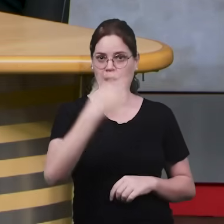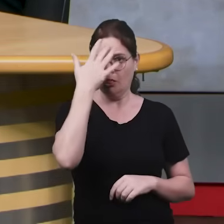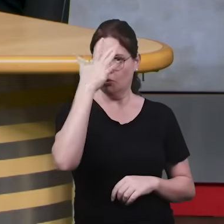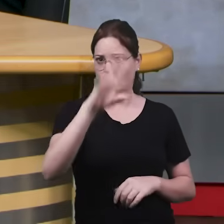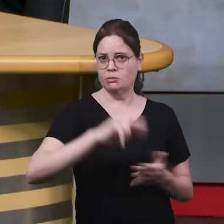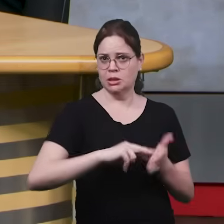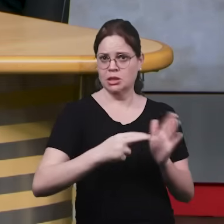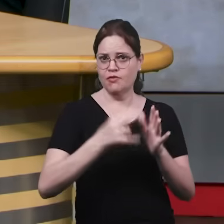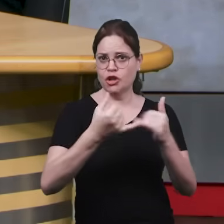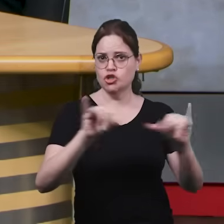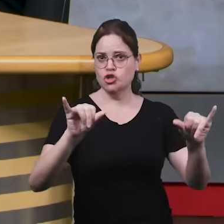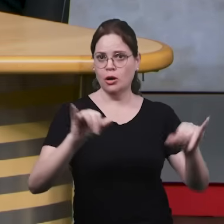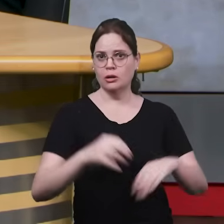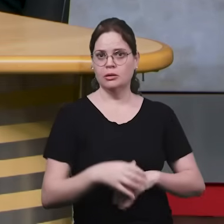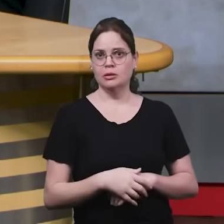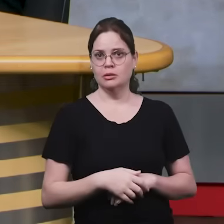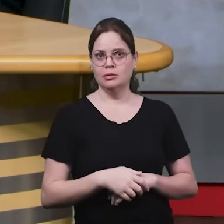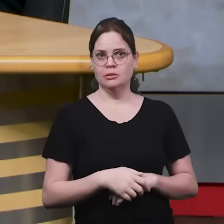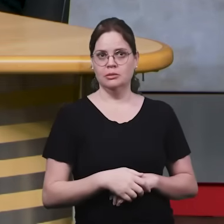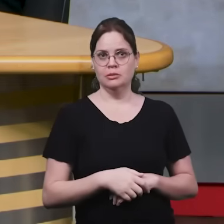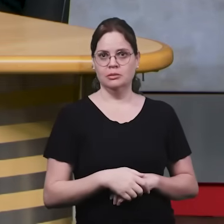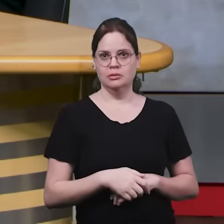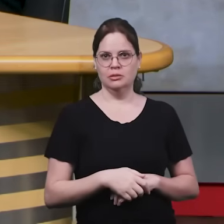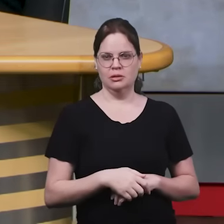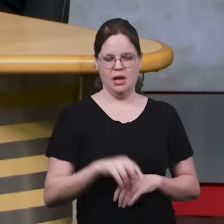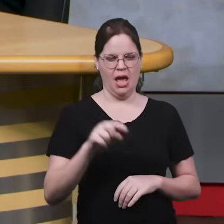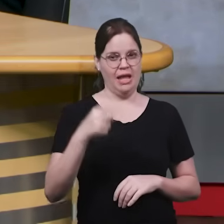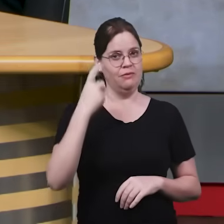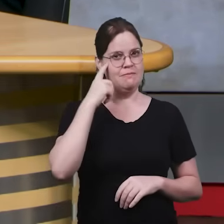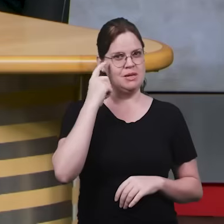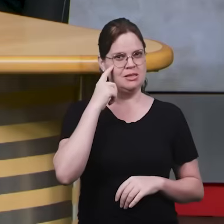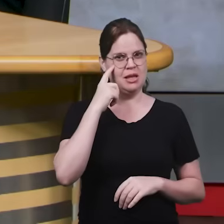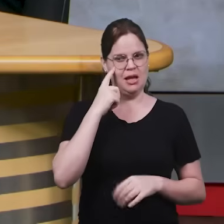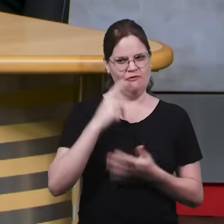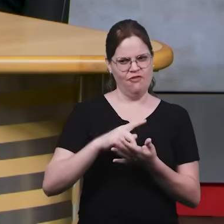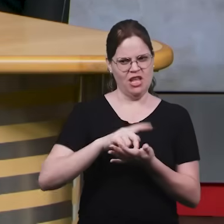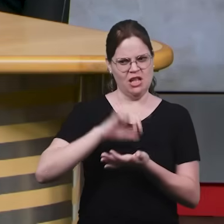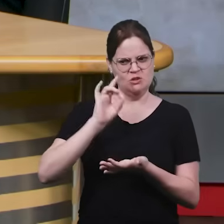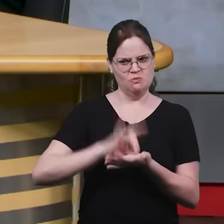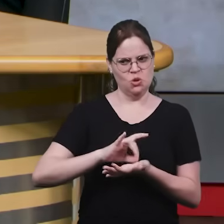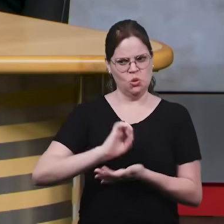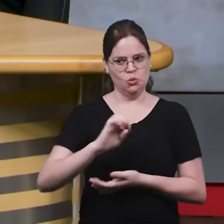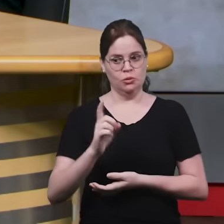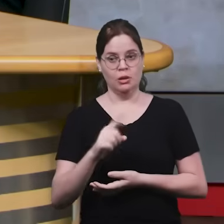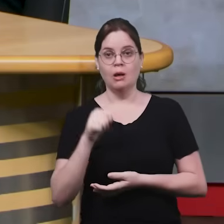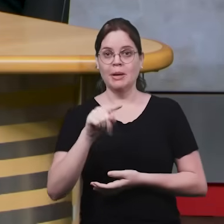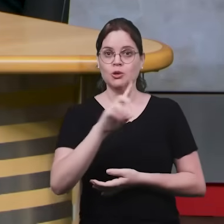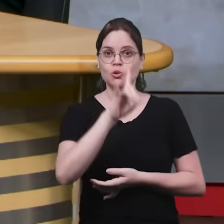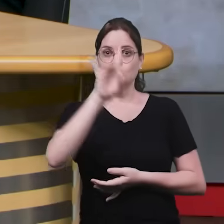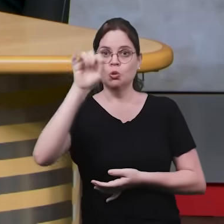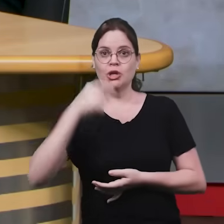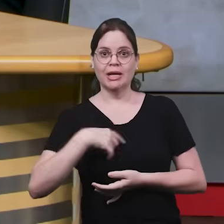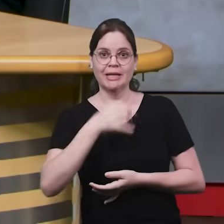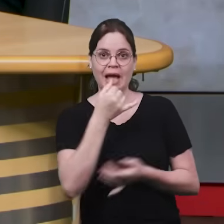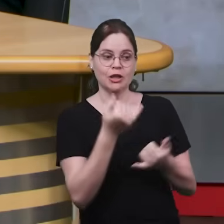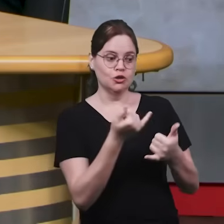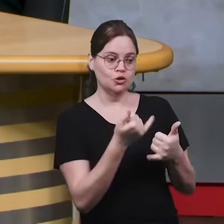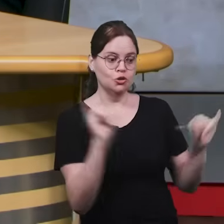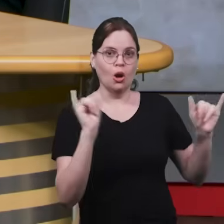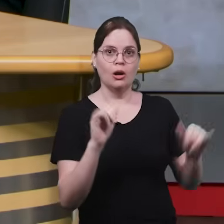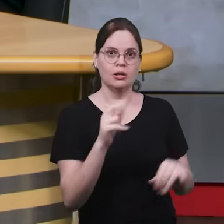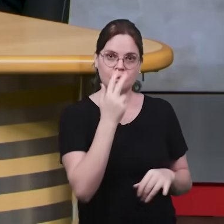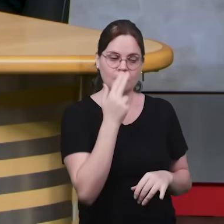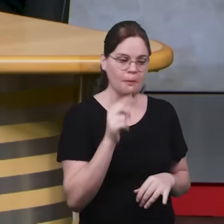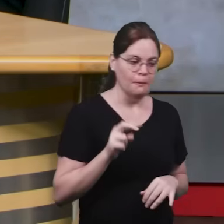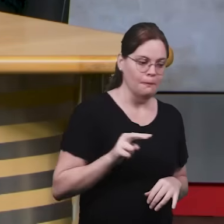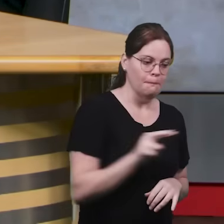choque, ela nunca vai ter aquilo como uma verdade absoluta. O dia que ela põe o dedo na tomada e toma um choque, pronto, agora ela não só